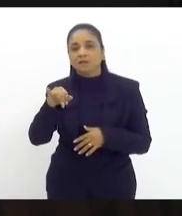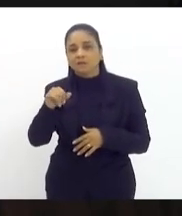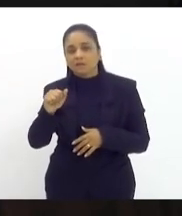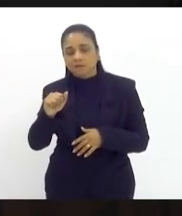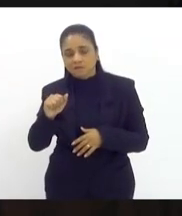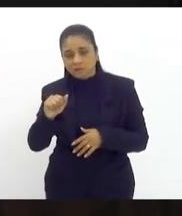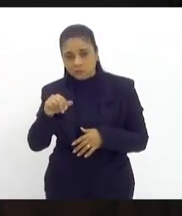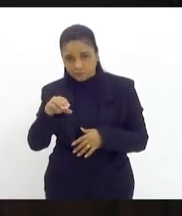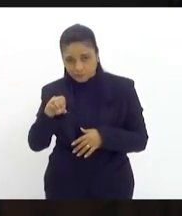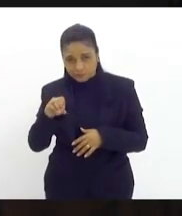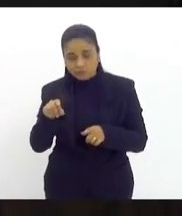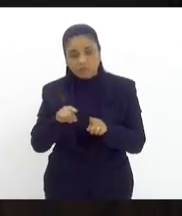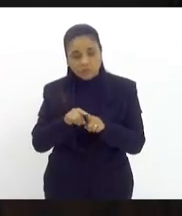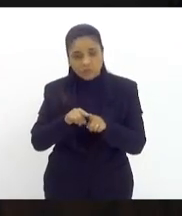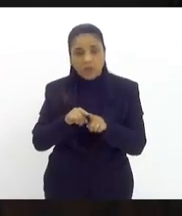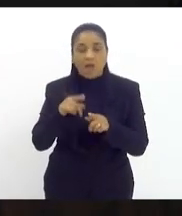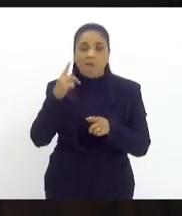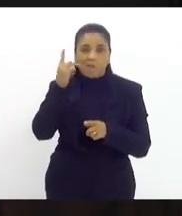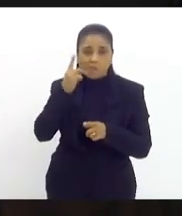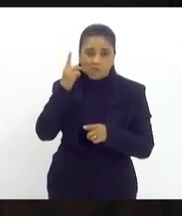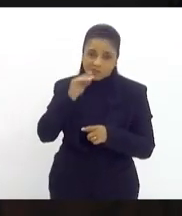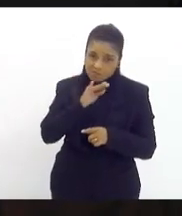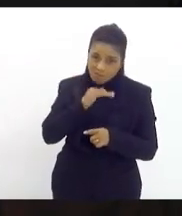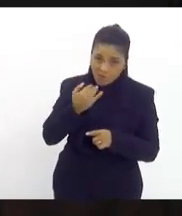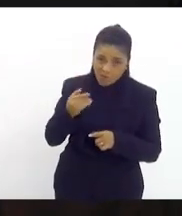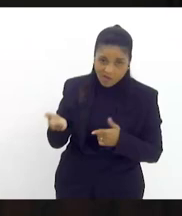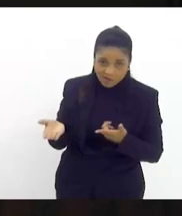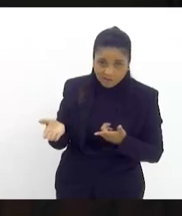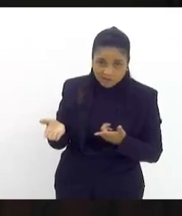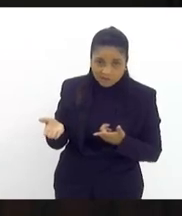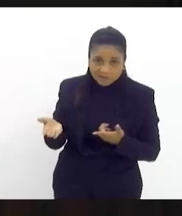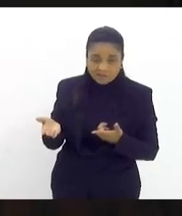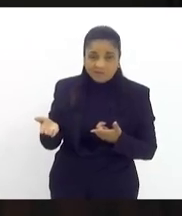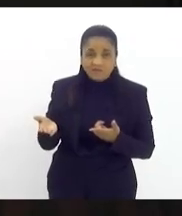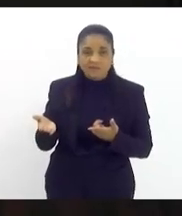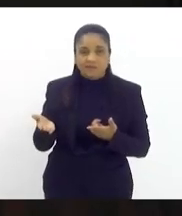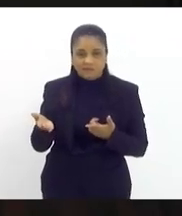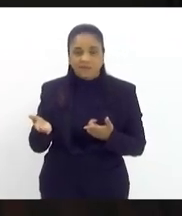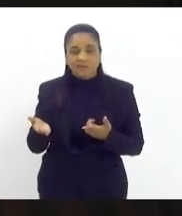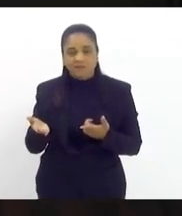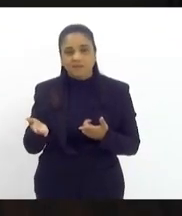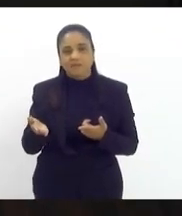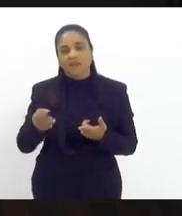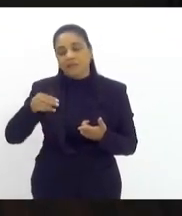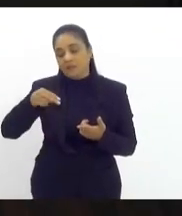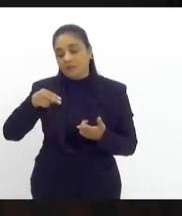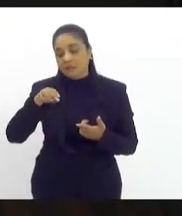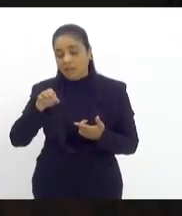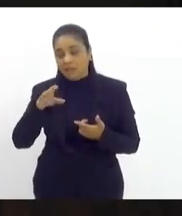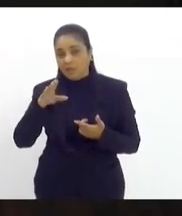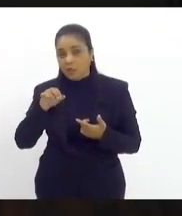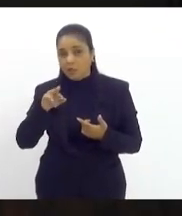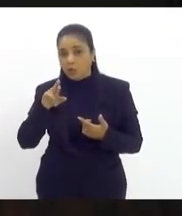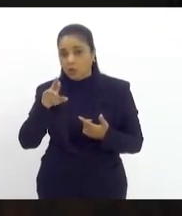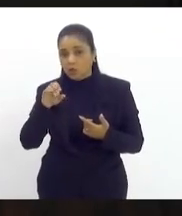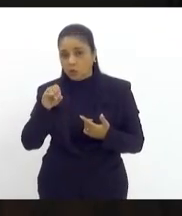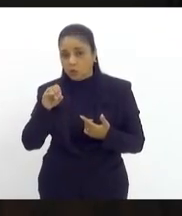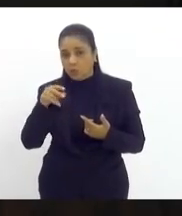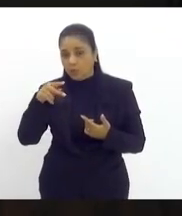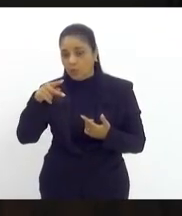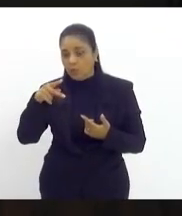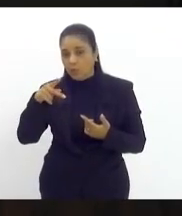sabe que a política da morte é exatamente isso a necropolítica como diz Bembe se não mata